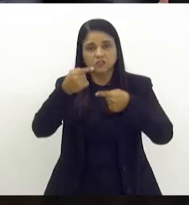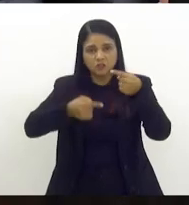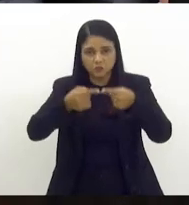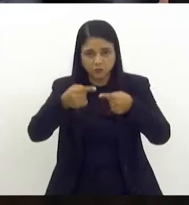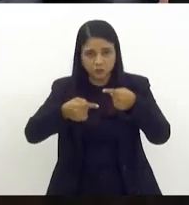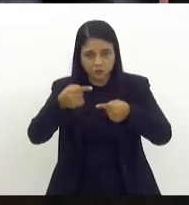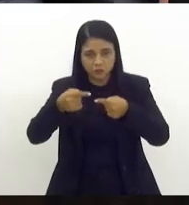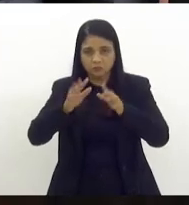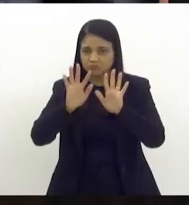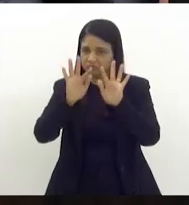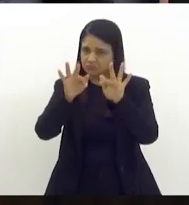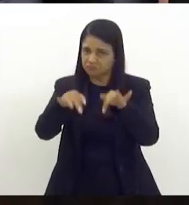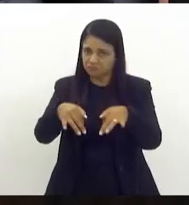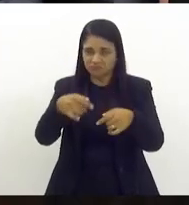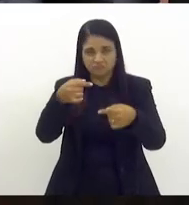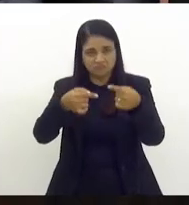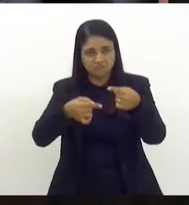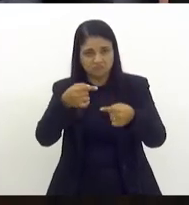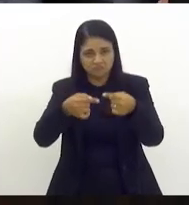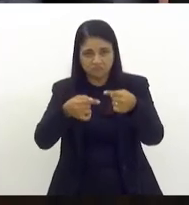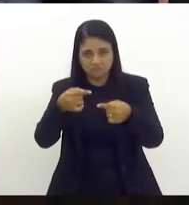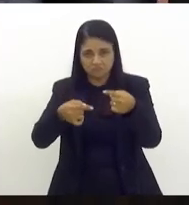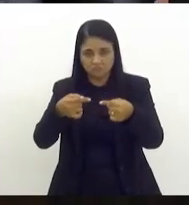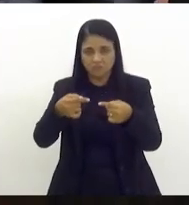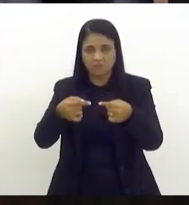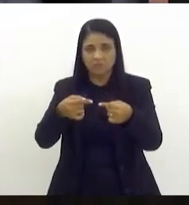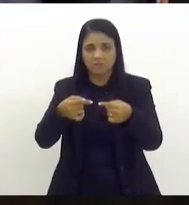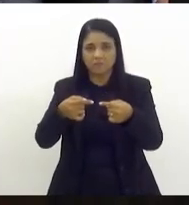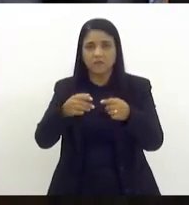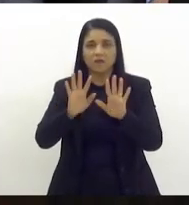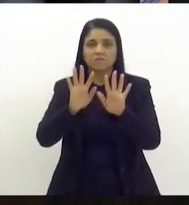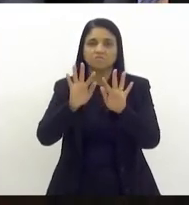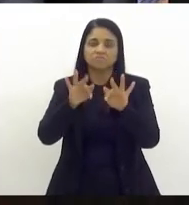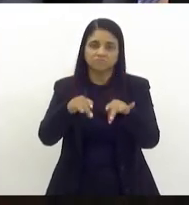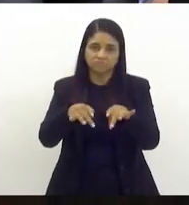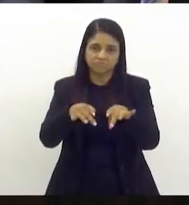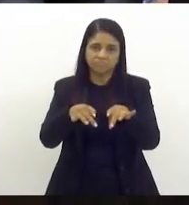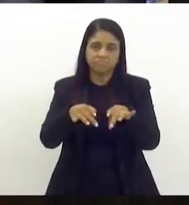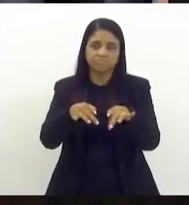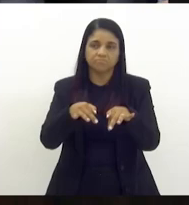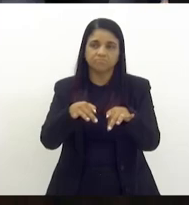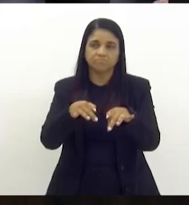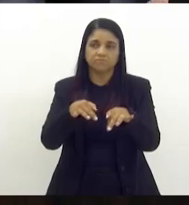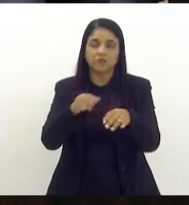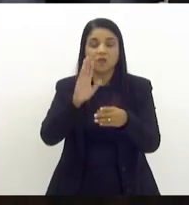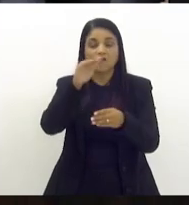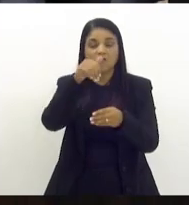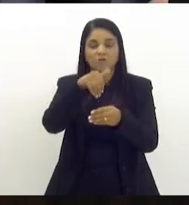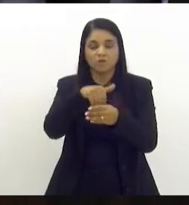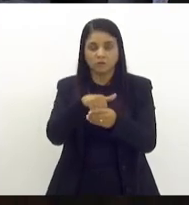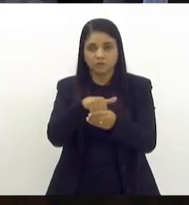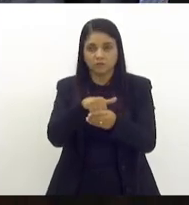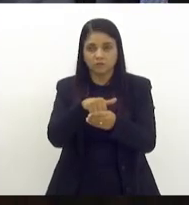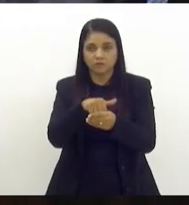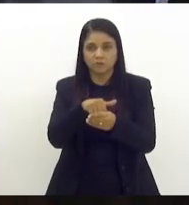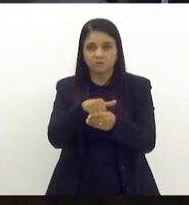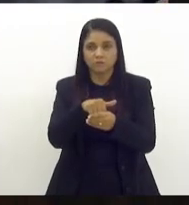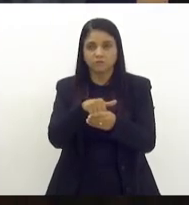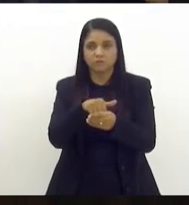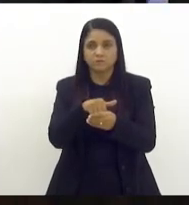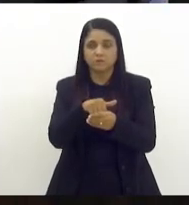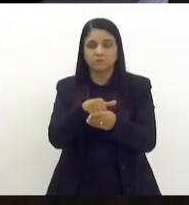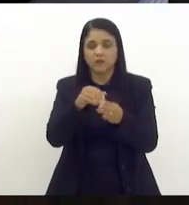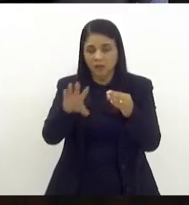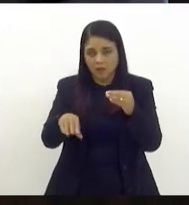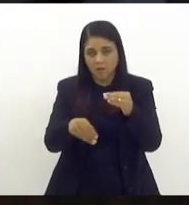há discussão não havendo Quem Queira discutir encerrado a discussão em votação vai